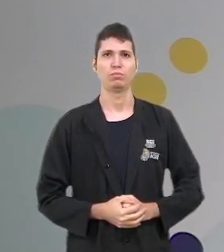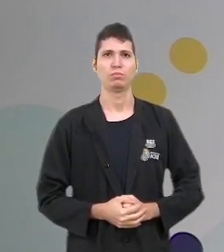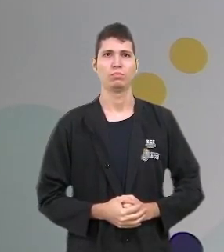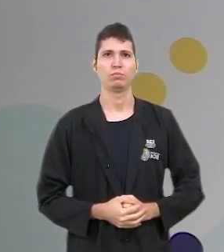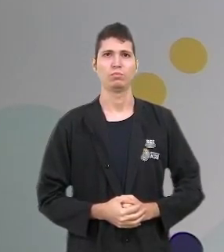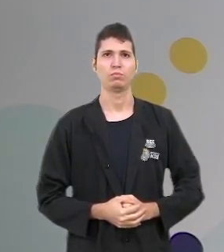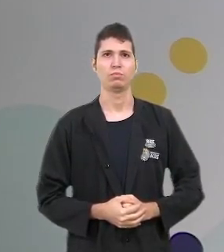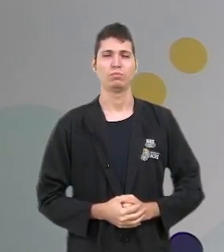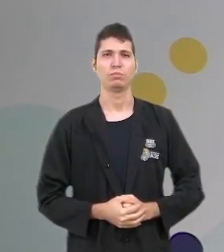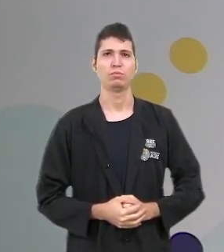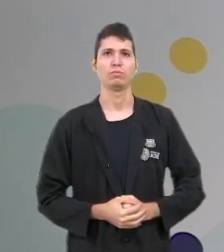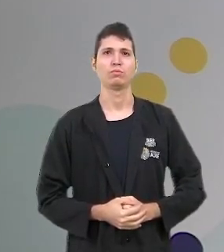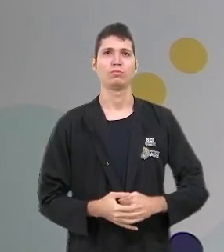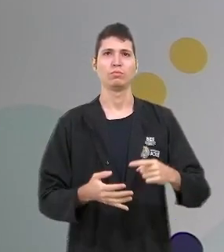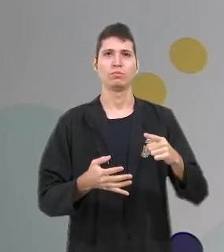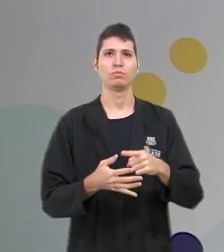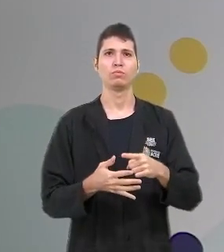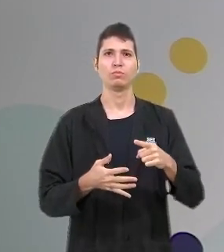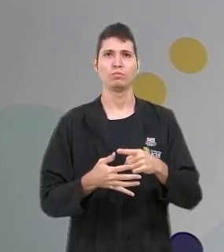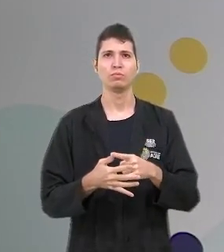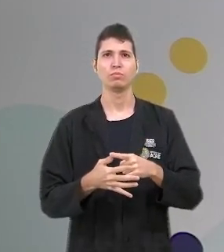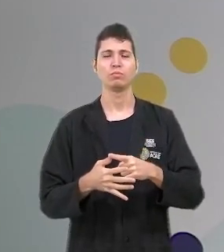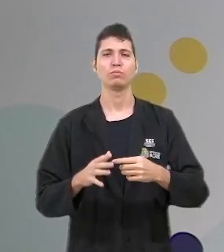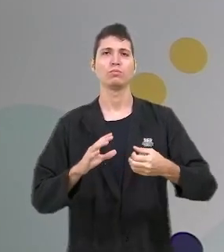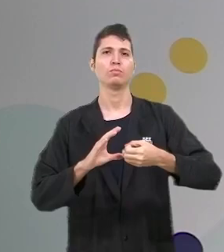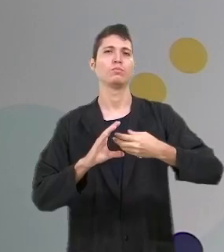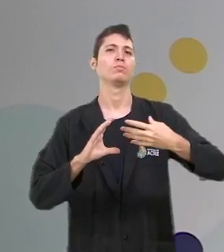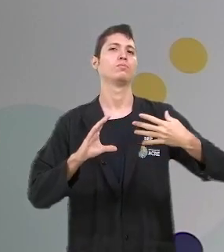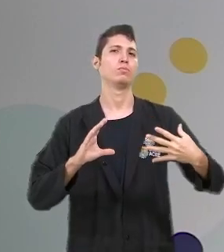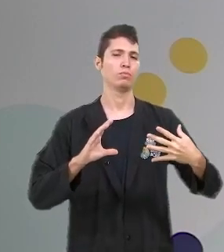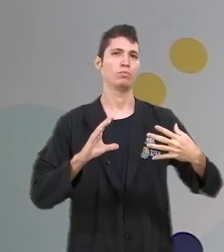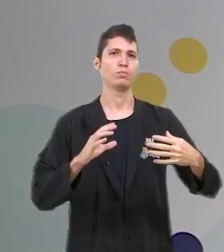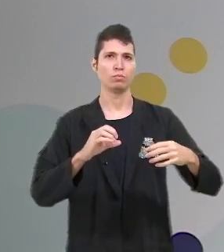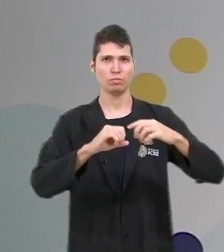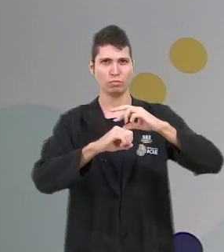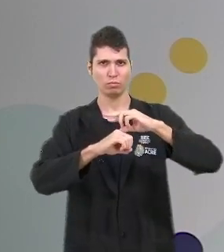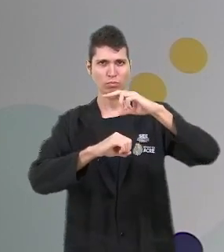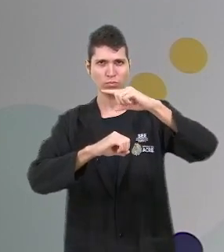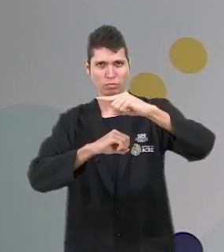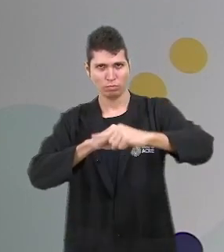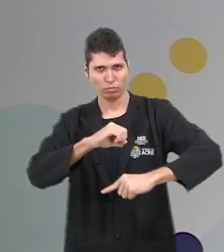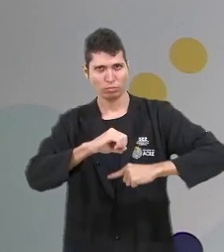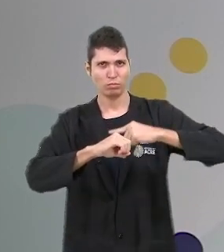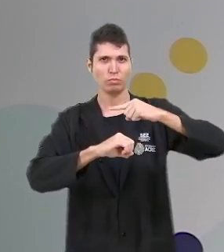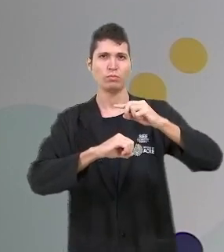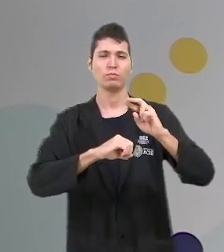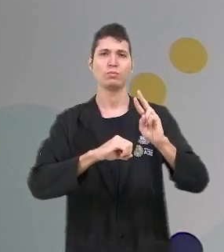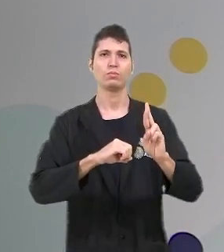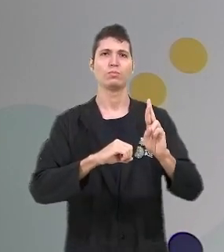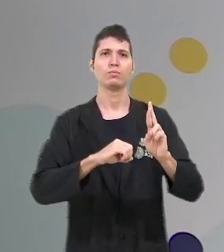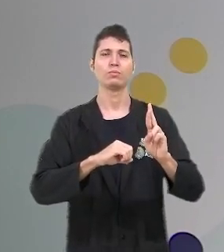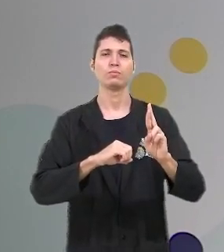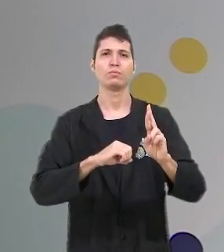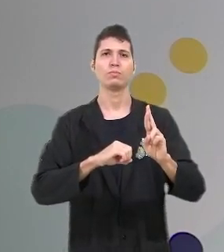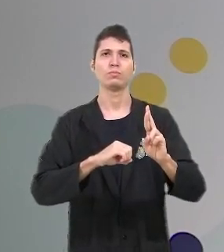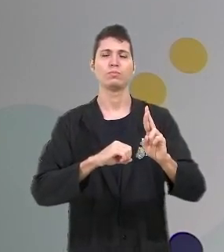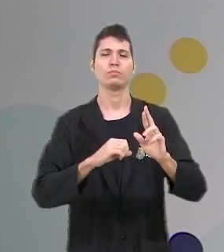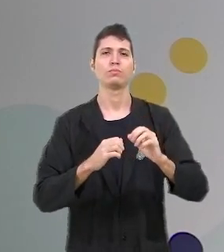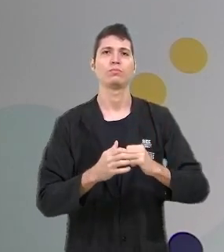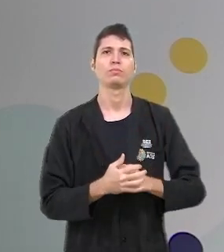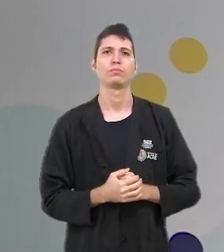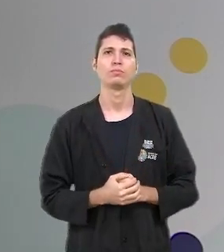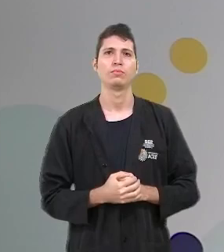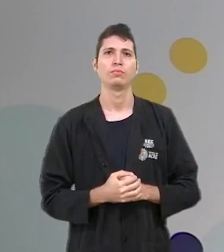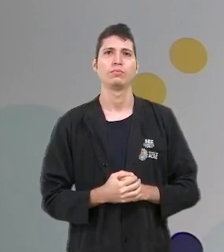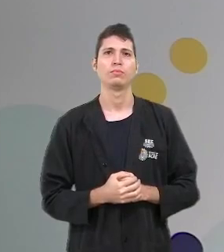A primeira característica que nós vamos entender é o raio atômico. Desde já, confirmo a você